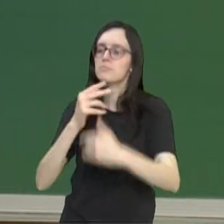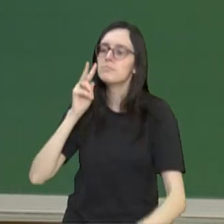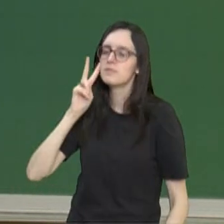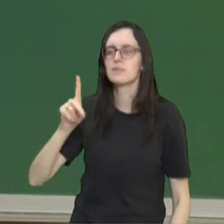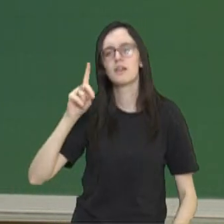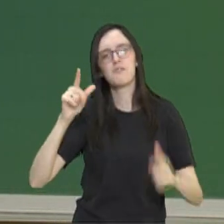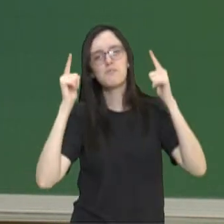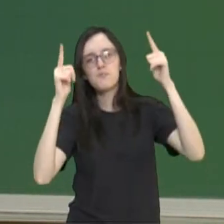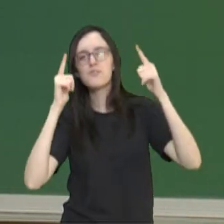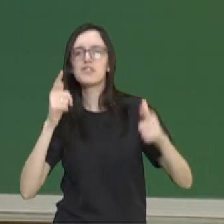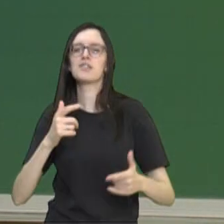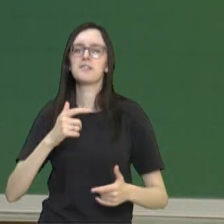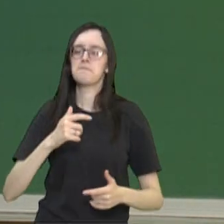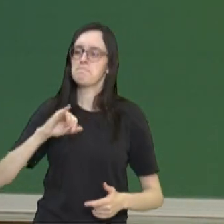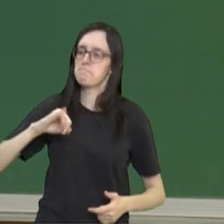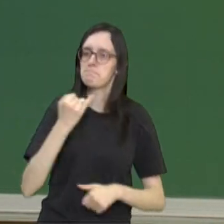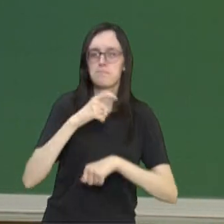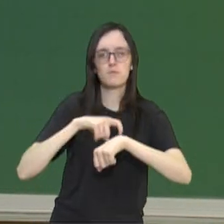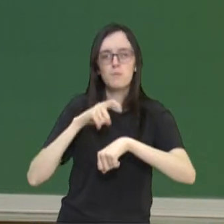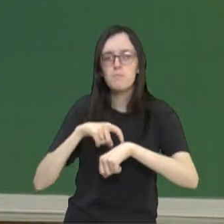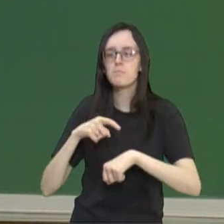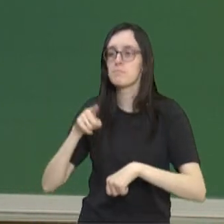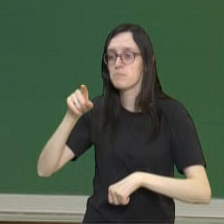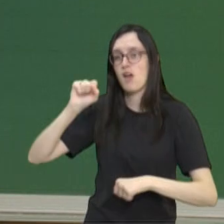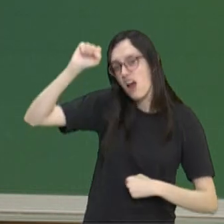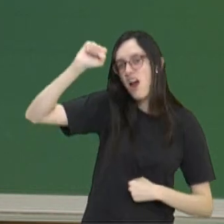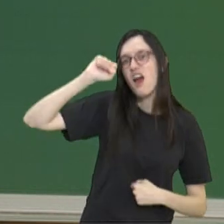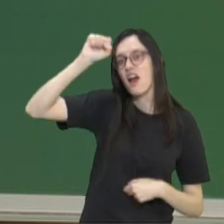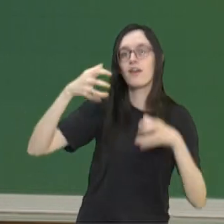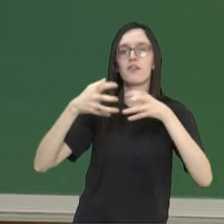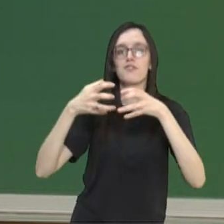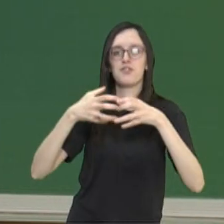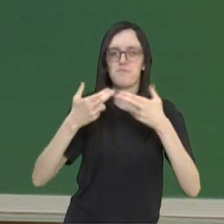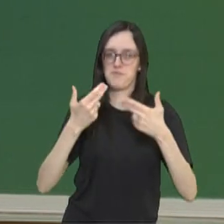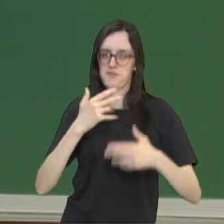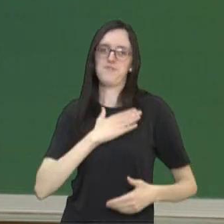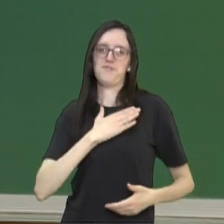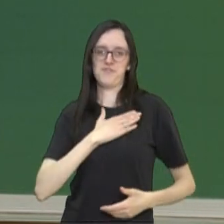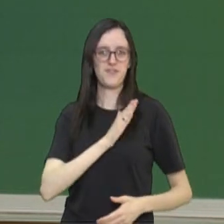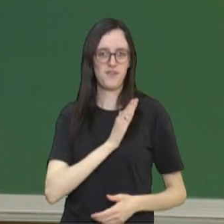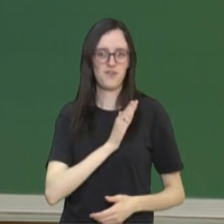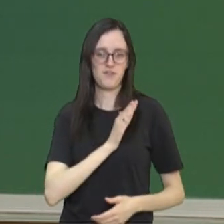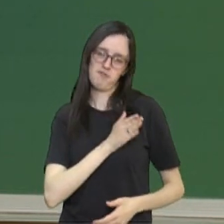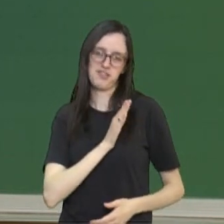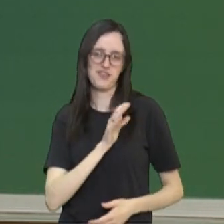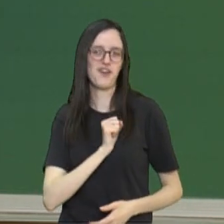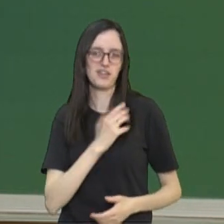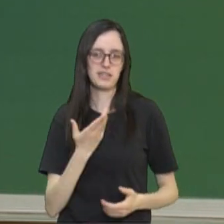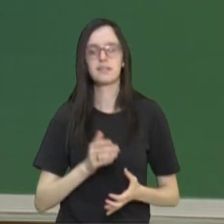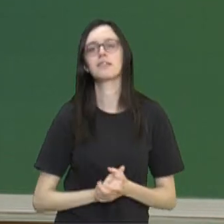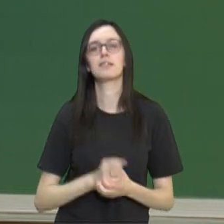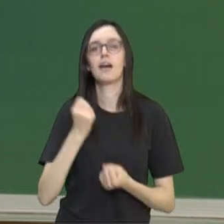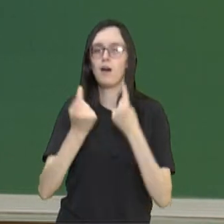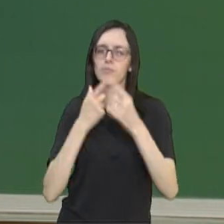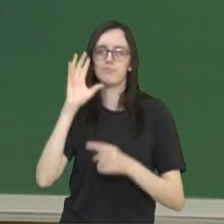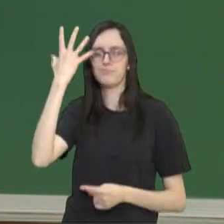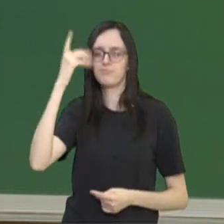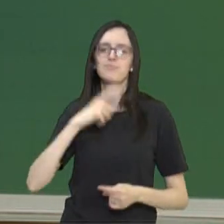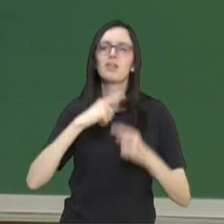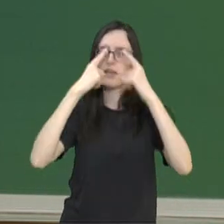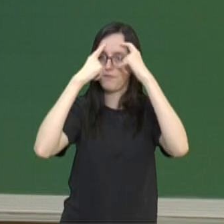a morte, brigas muito sangrentas, era muito feio, né? Era triste porque as pessoas perdiam a vida nas arenas. E